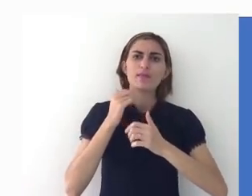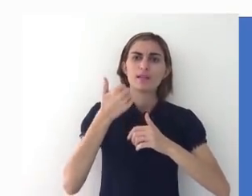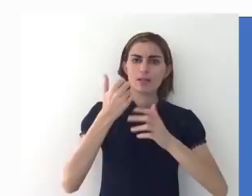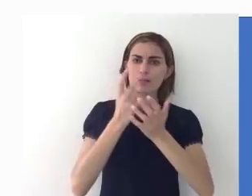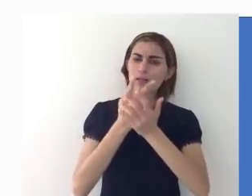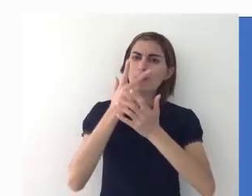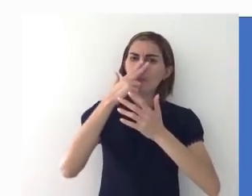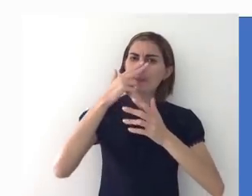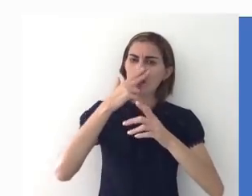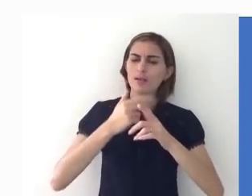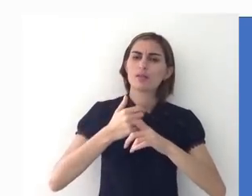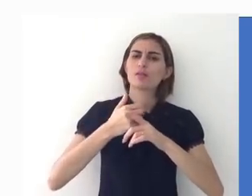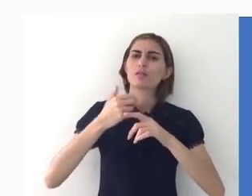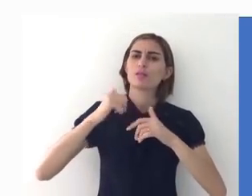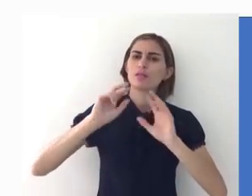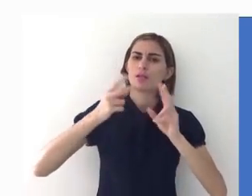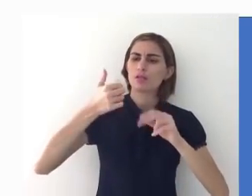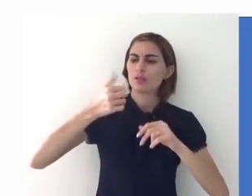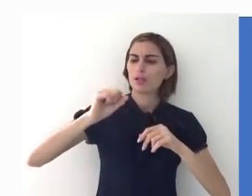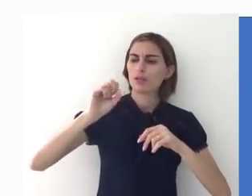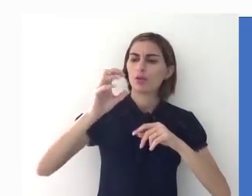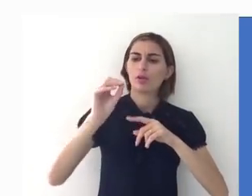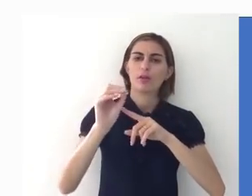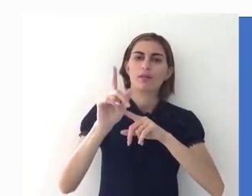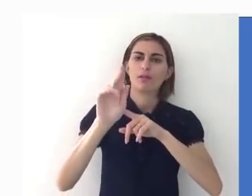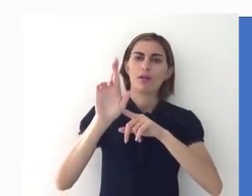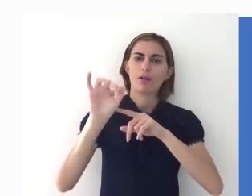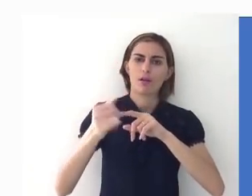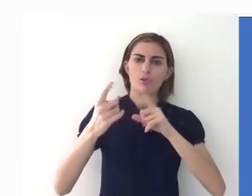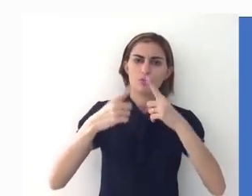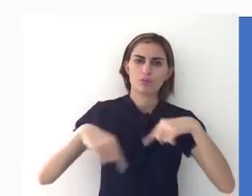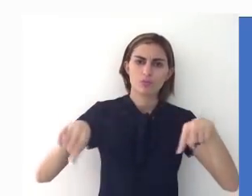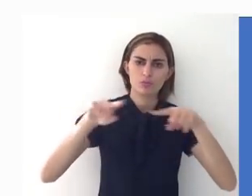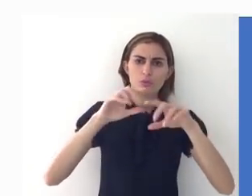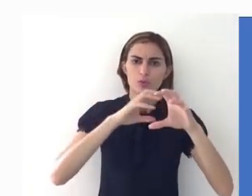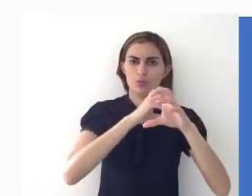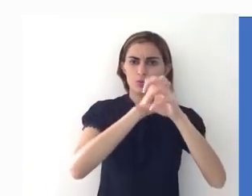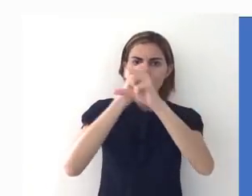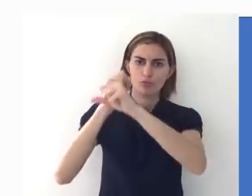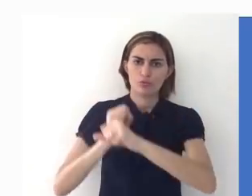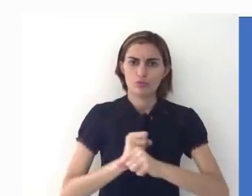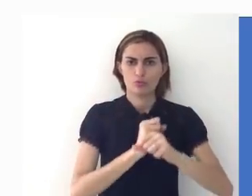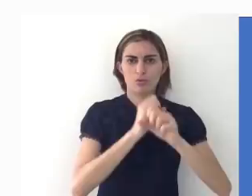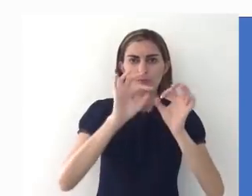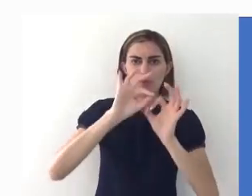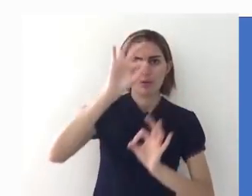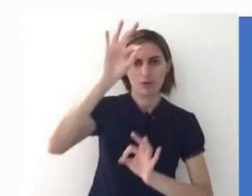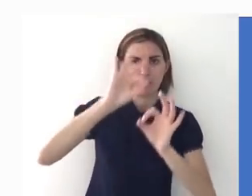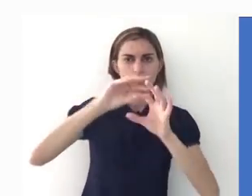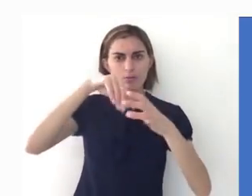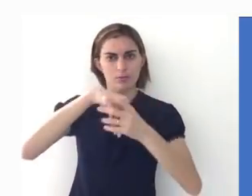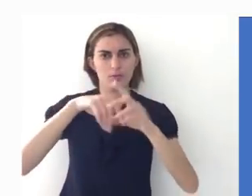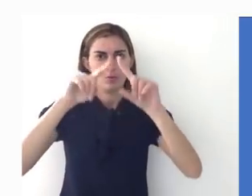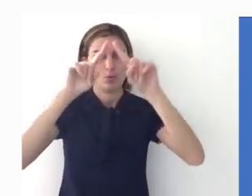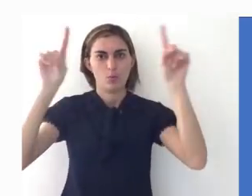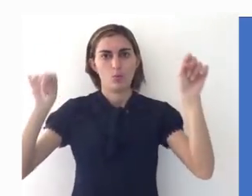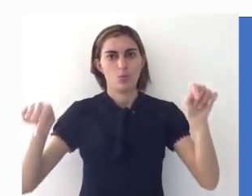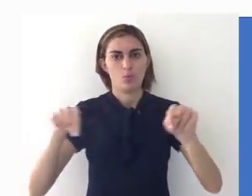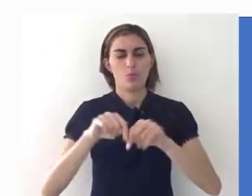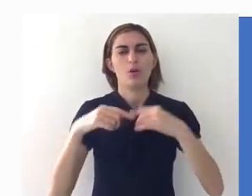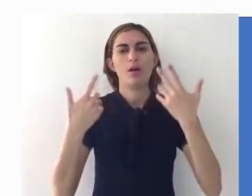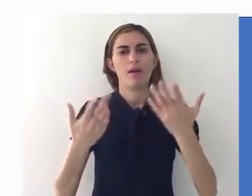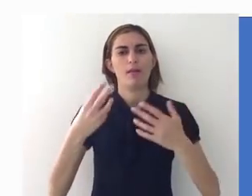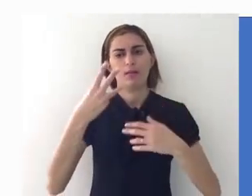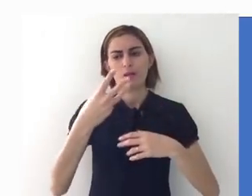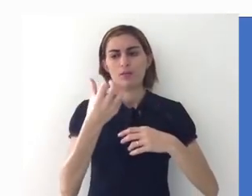dentro, sempre, amém, vai ser 180 graus. Demonstre que a soma das medidas dos